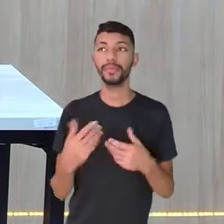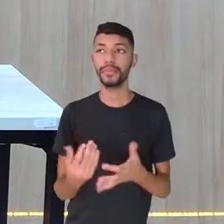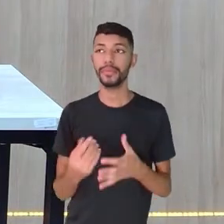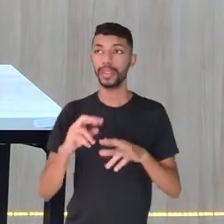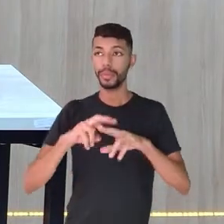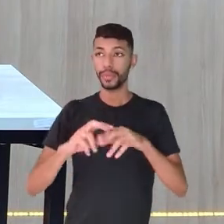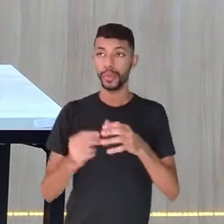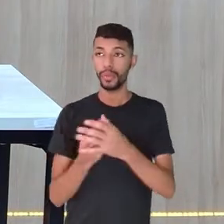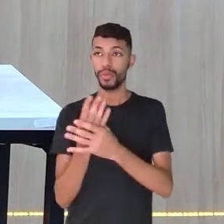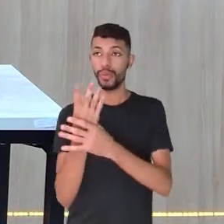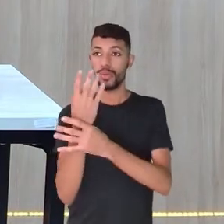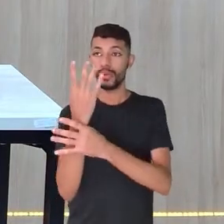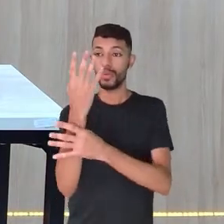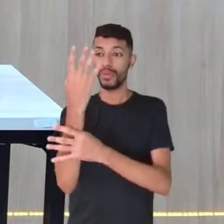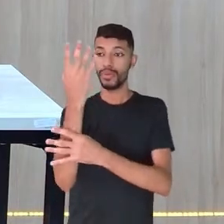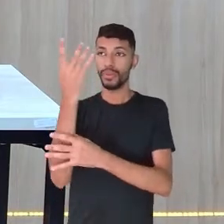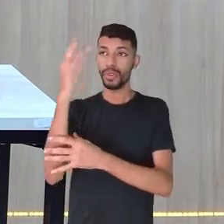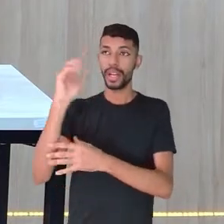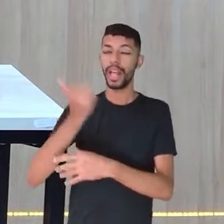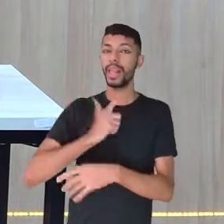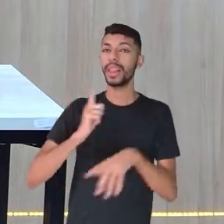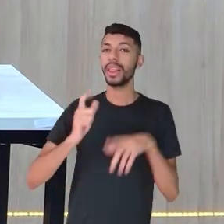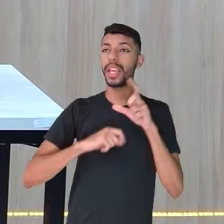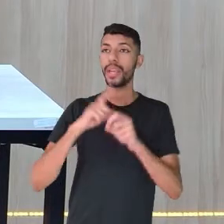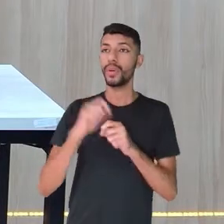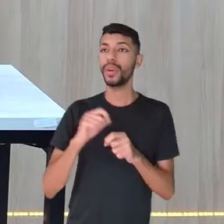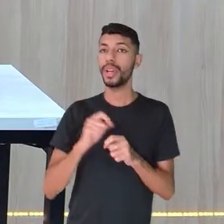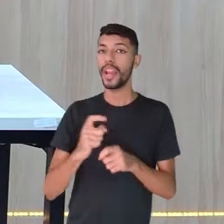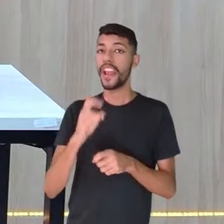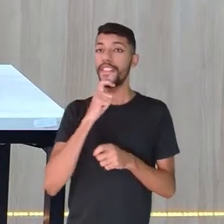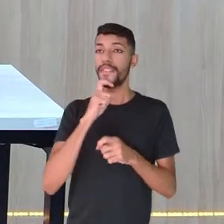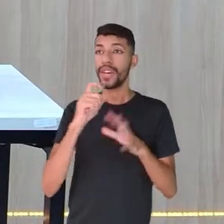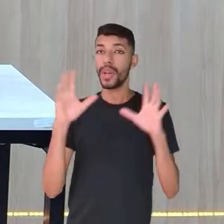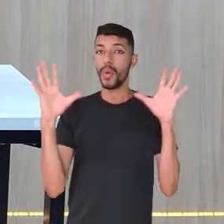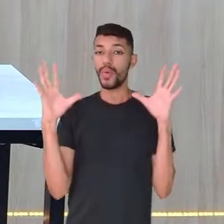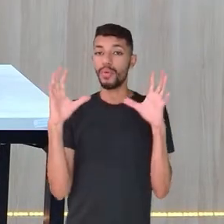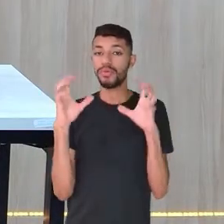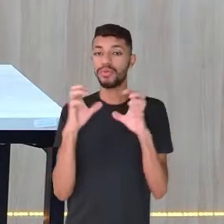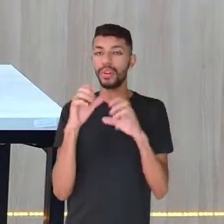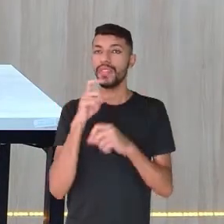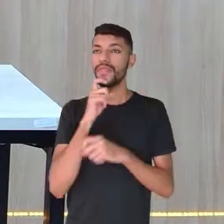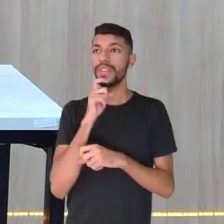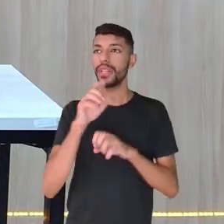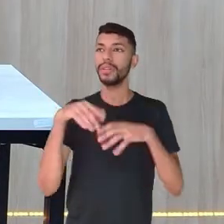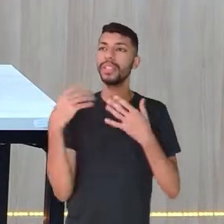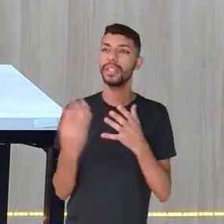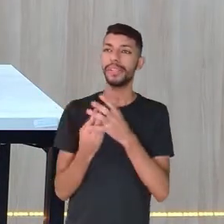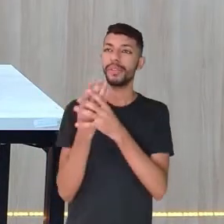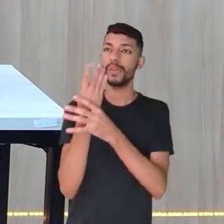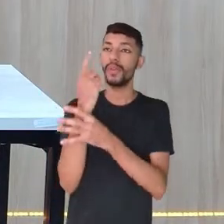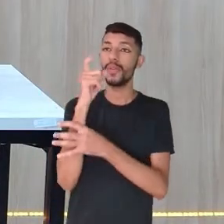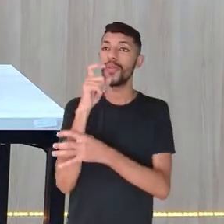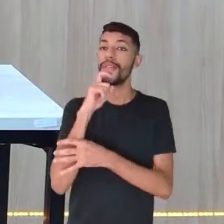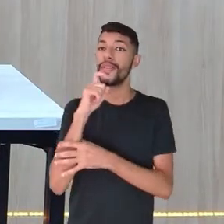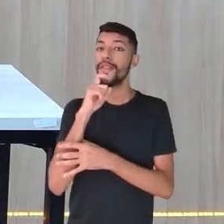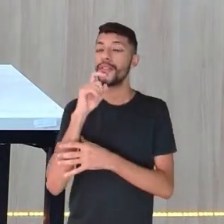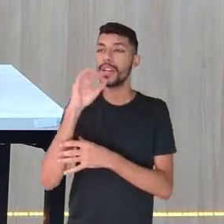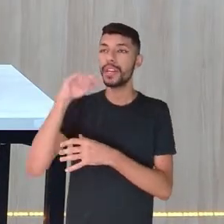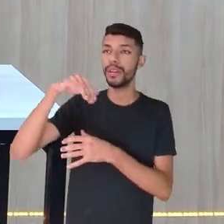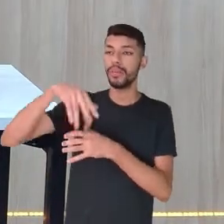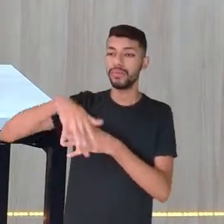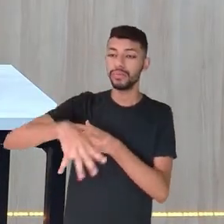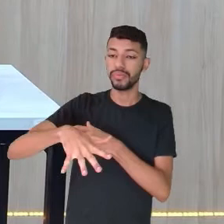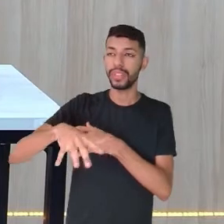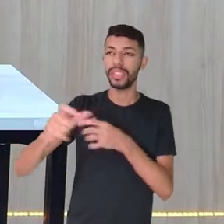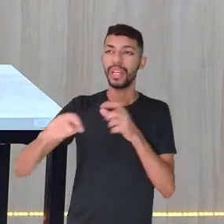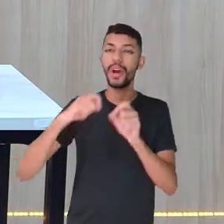na parte externa, ele vai sofrer um resfriamento e quando ele esfria, a tendência é solidificar. E quando